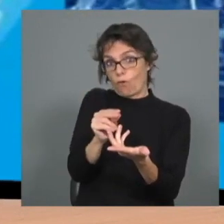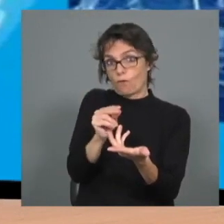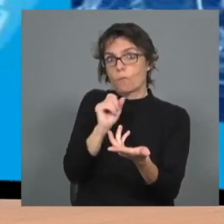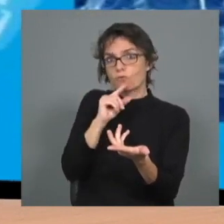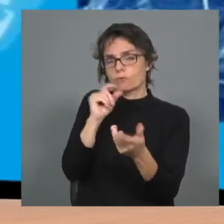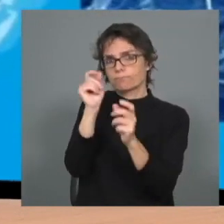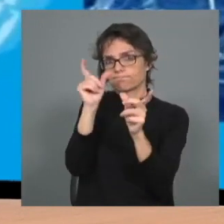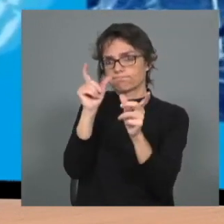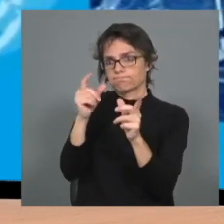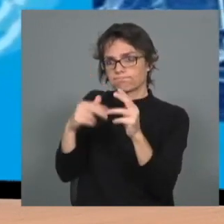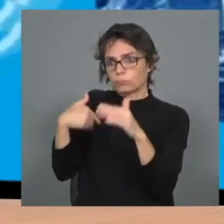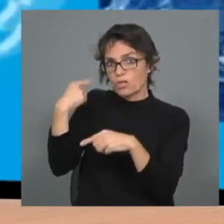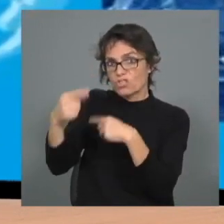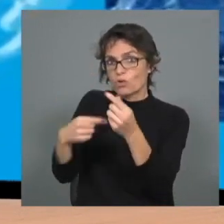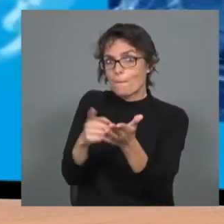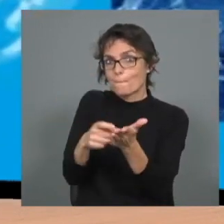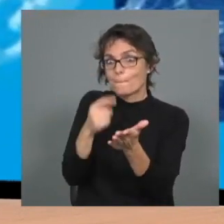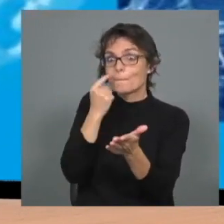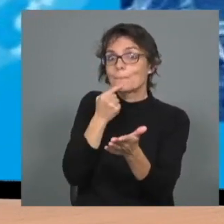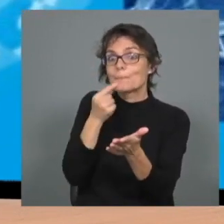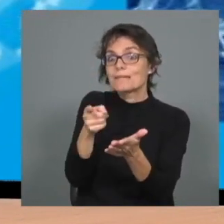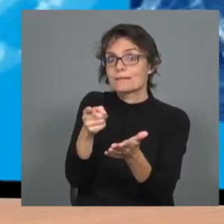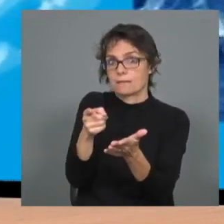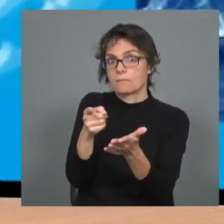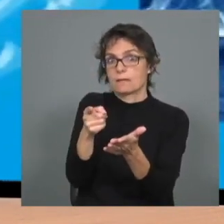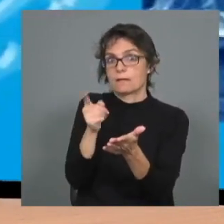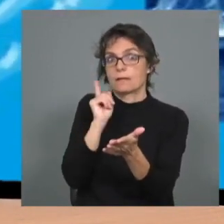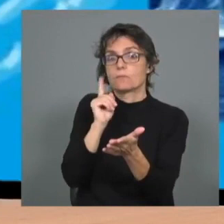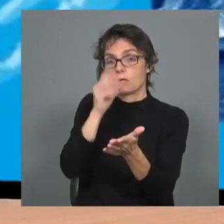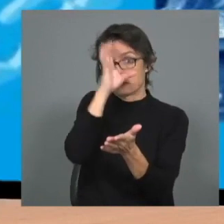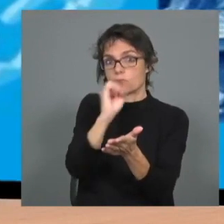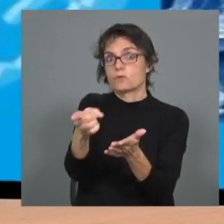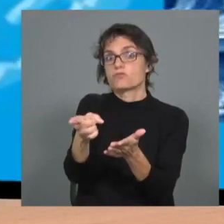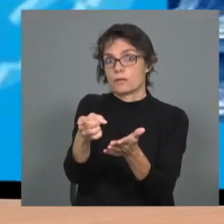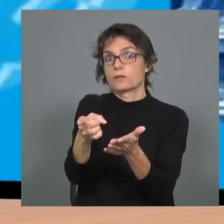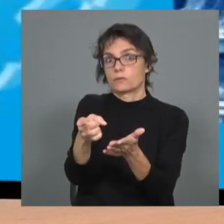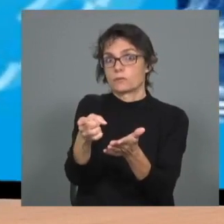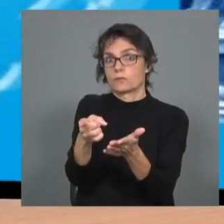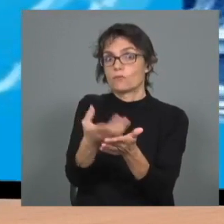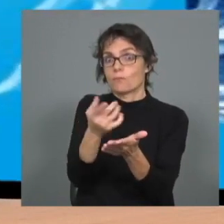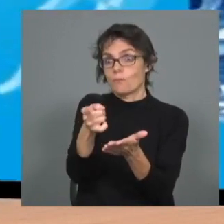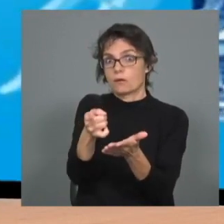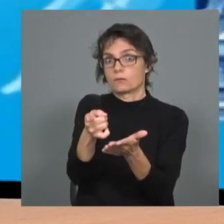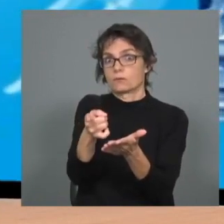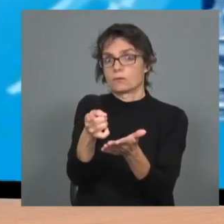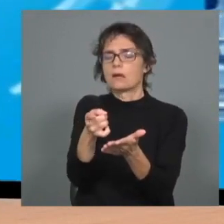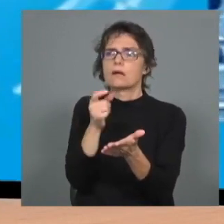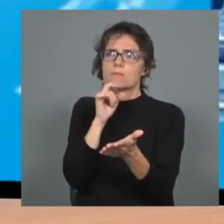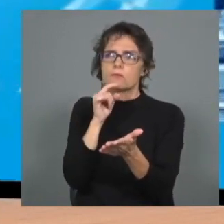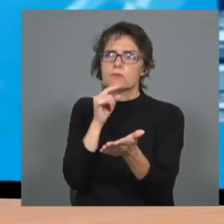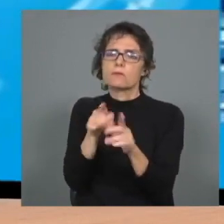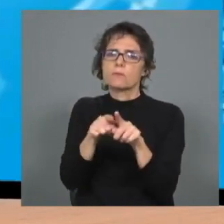geração que entenda a necessidade desse pacto em função do papel do Estado, é possível que a gente pense, então, em políticas